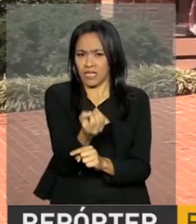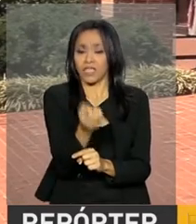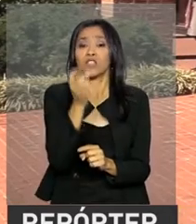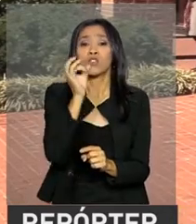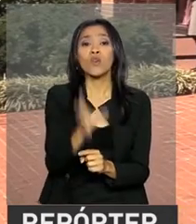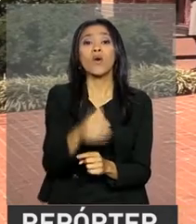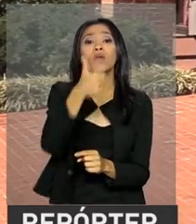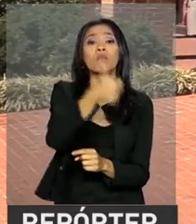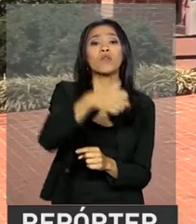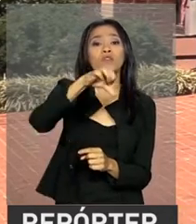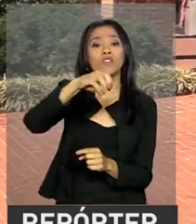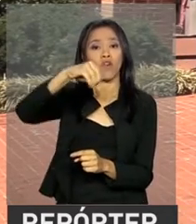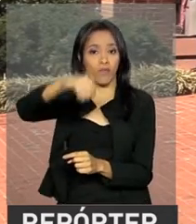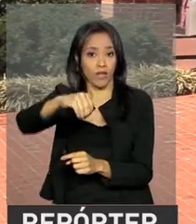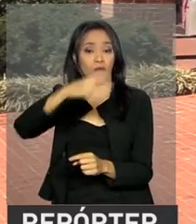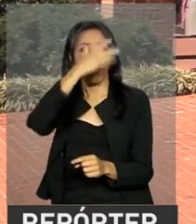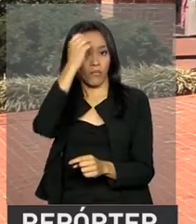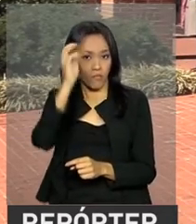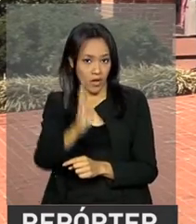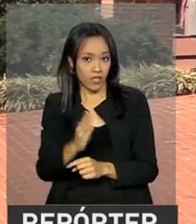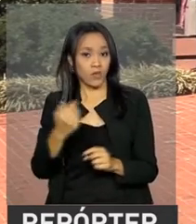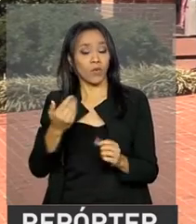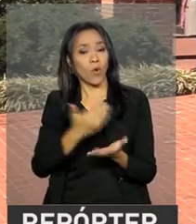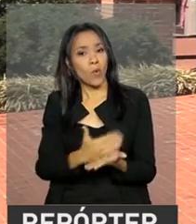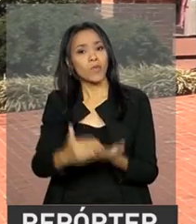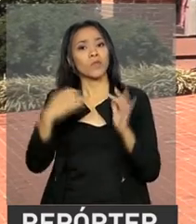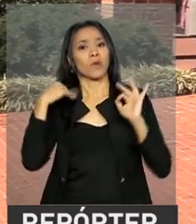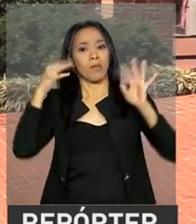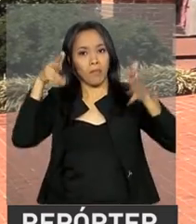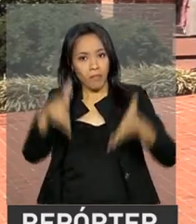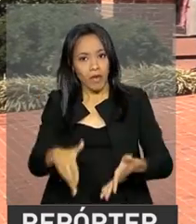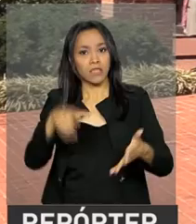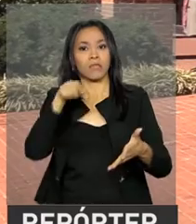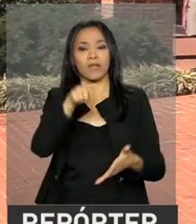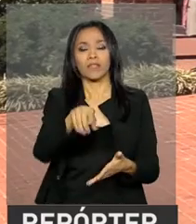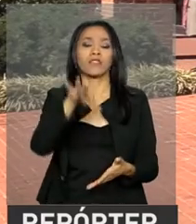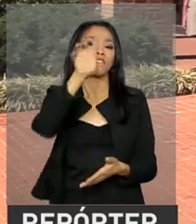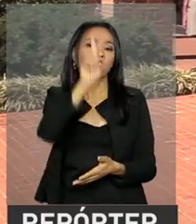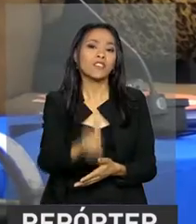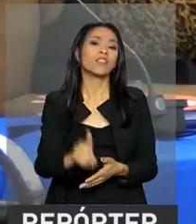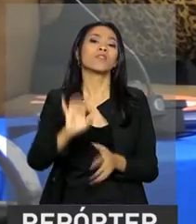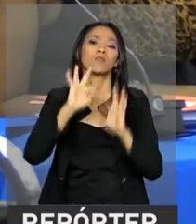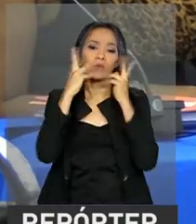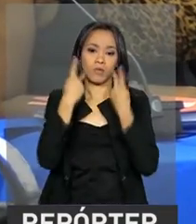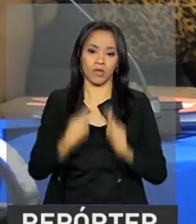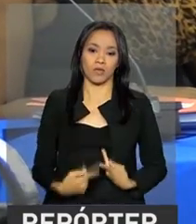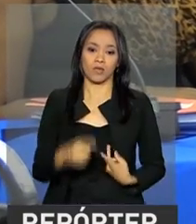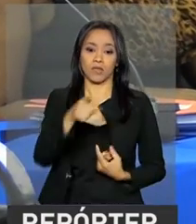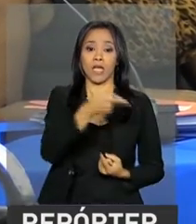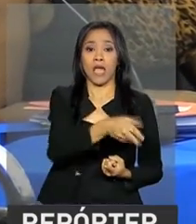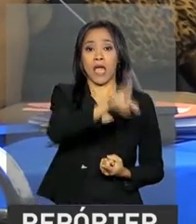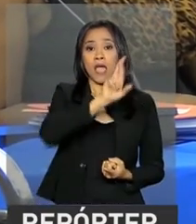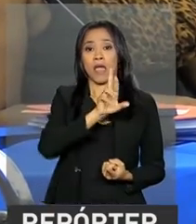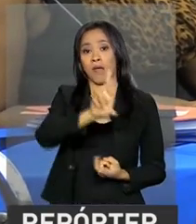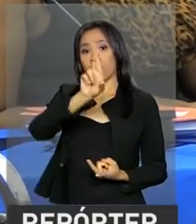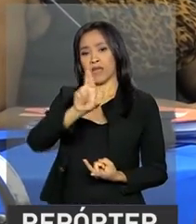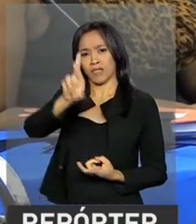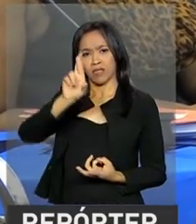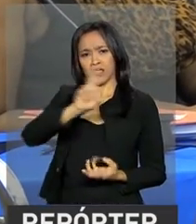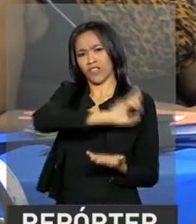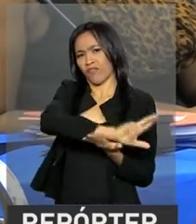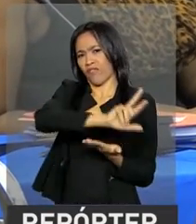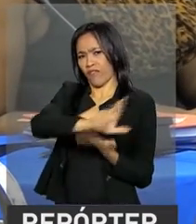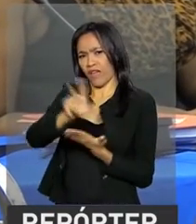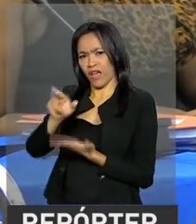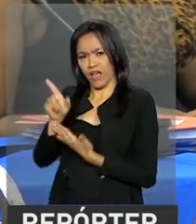Brasil começou a participar mais ativamente do Sistema Interamericano de Direitos Humanos. Representantes de diversos órgãos de